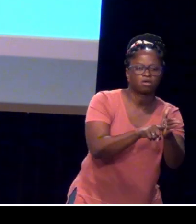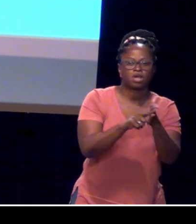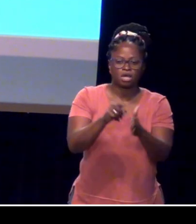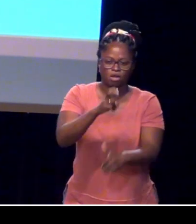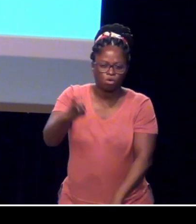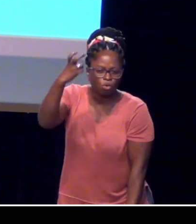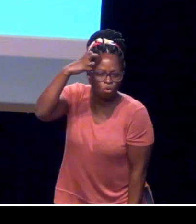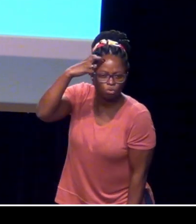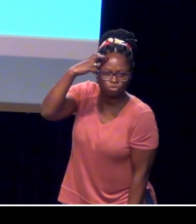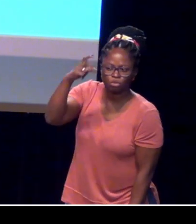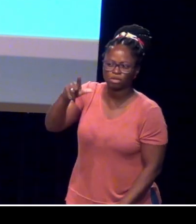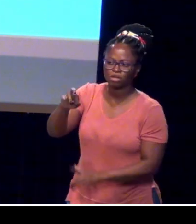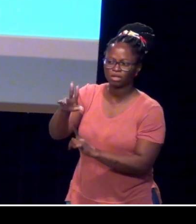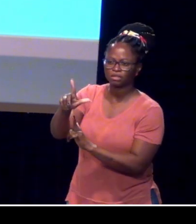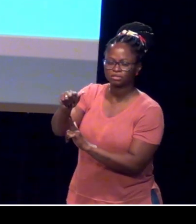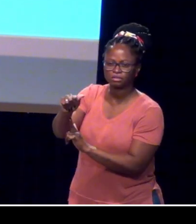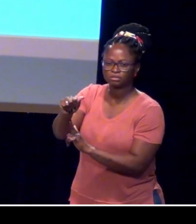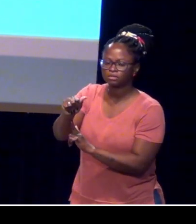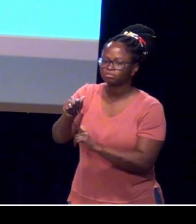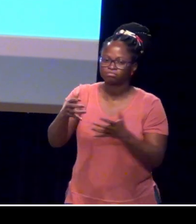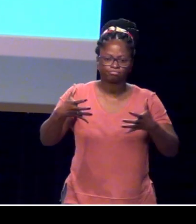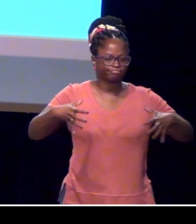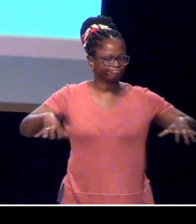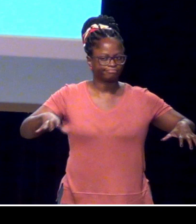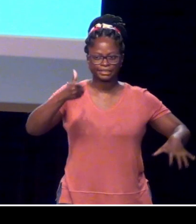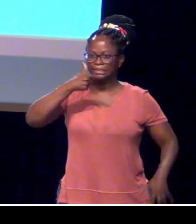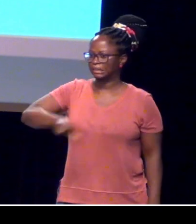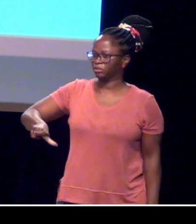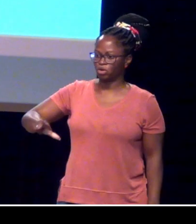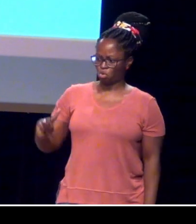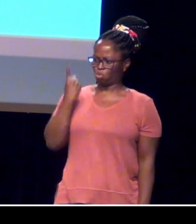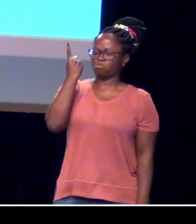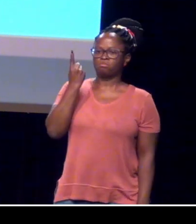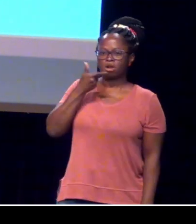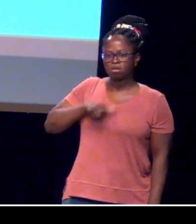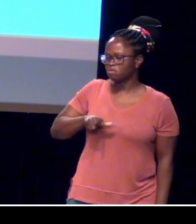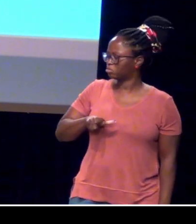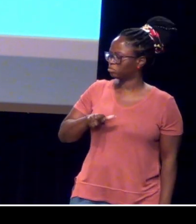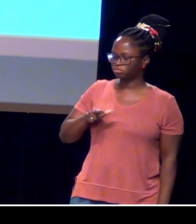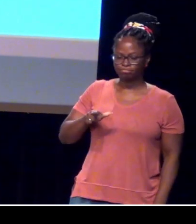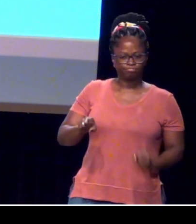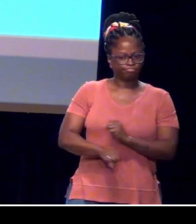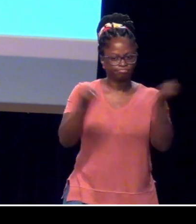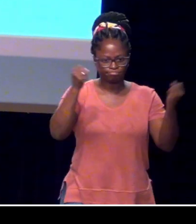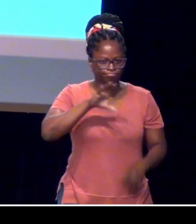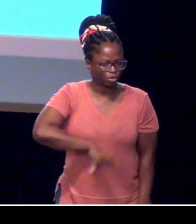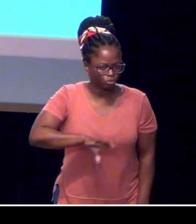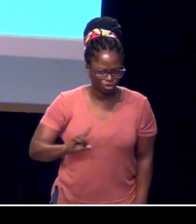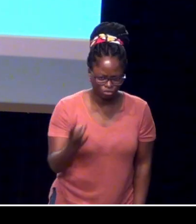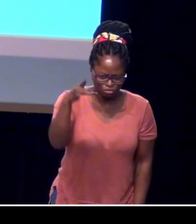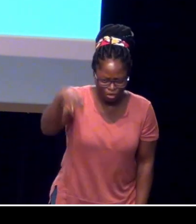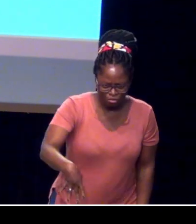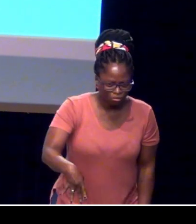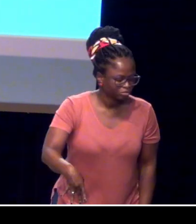cultura letrada em ambas as línguas, e não em apenas o português.